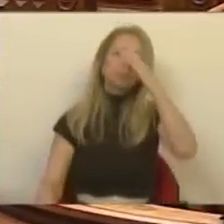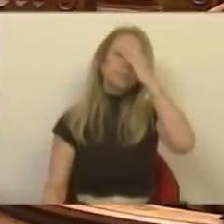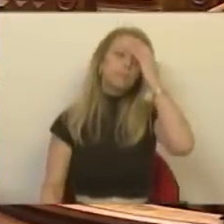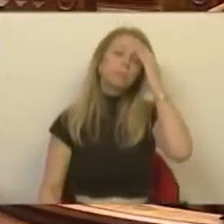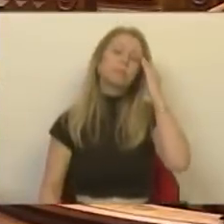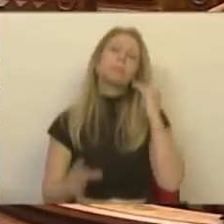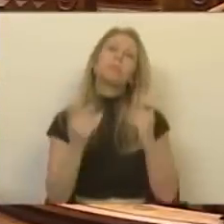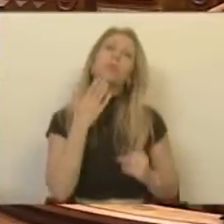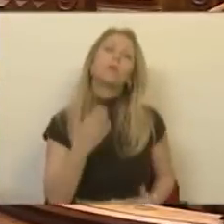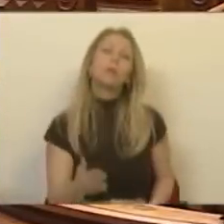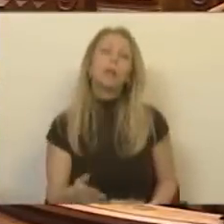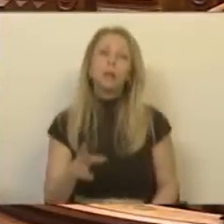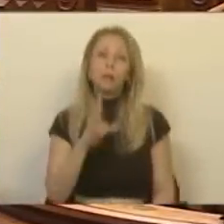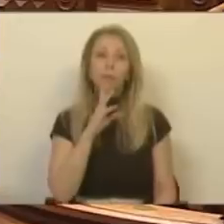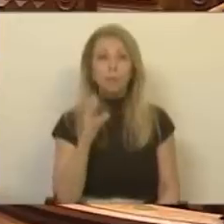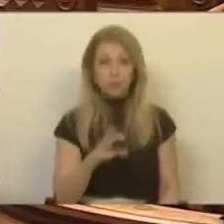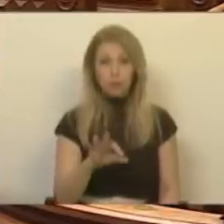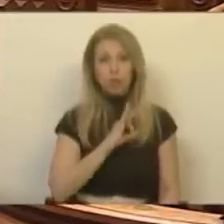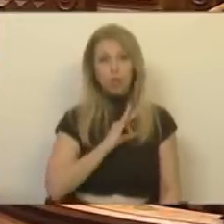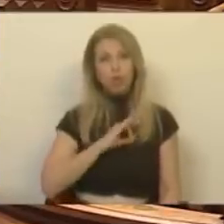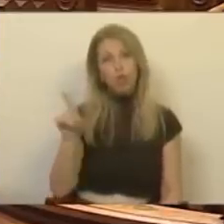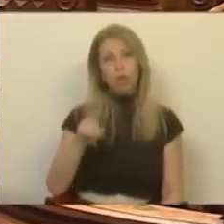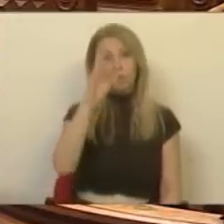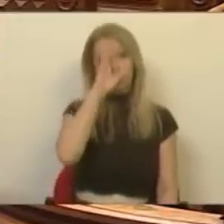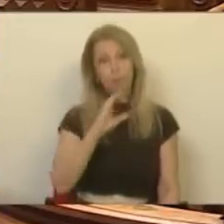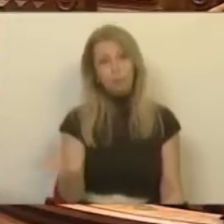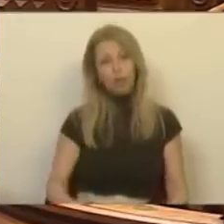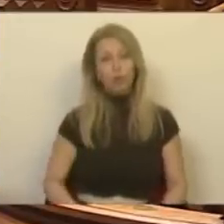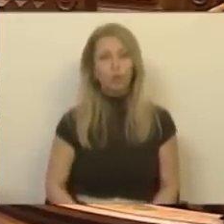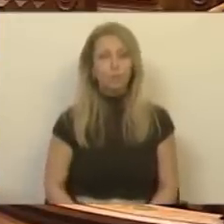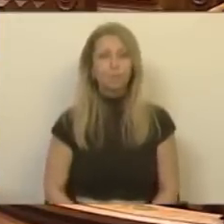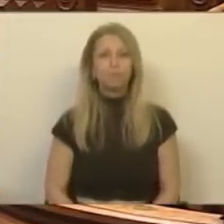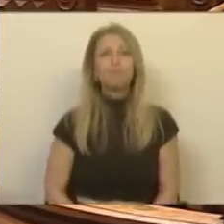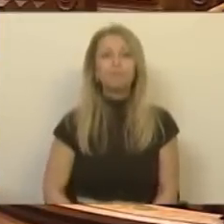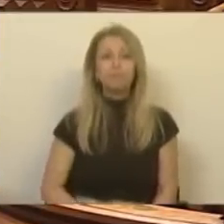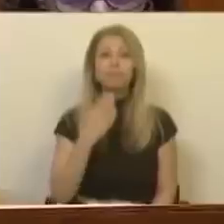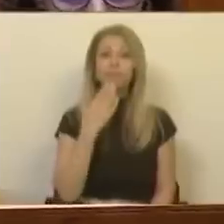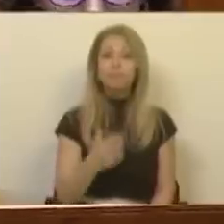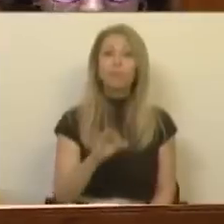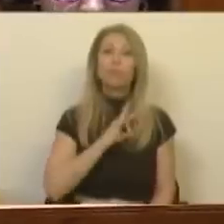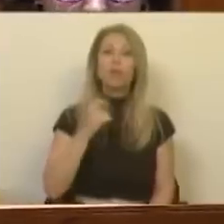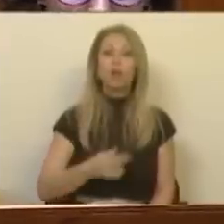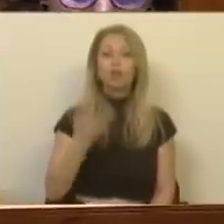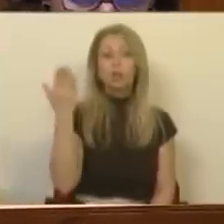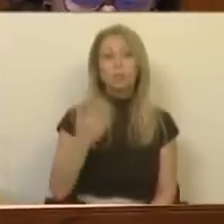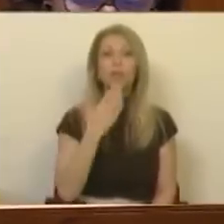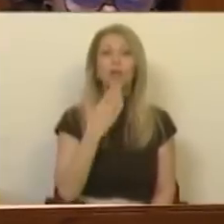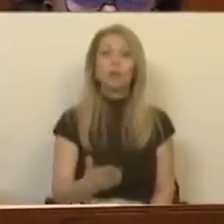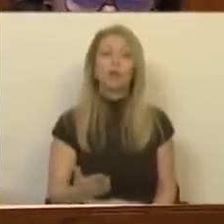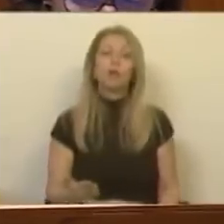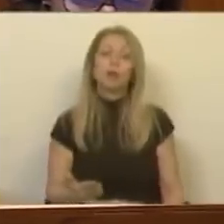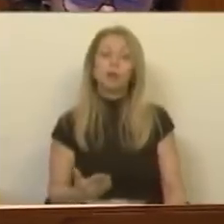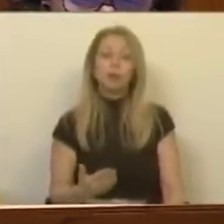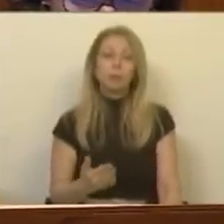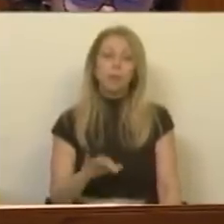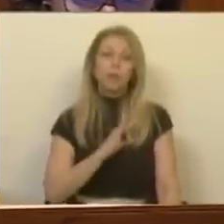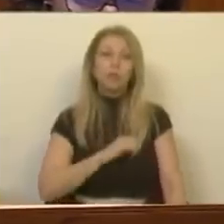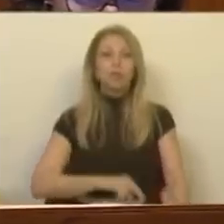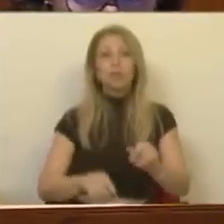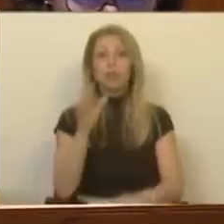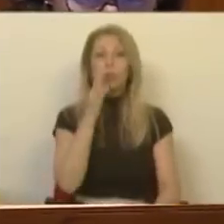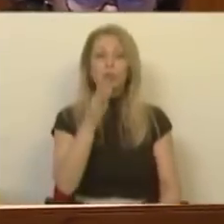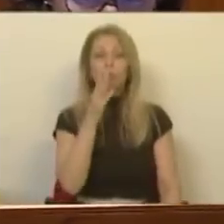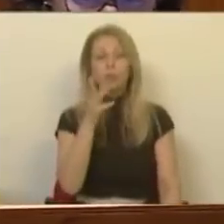Muito obrigado para responder tem a palavra o senhor primeiro ministro Muito obrigado senhor presidente Muito obrigado senhor Deputado